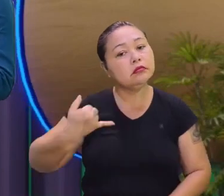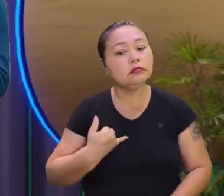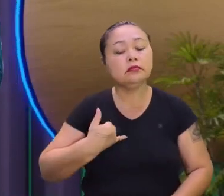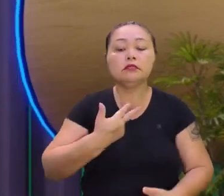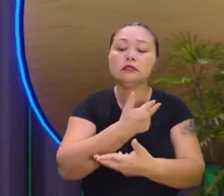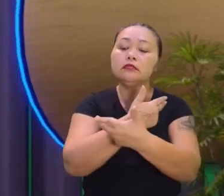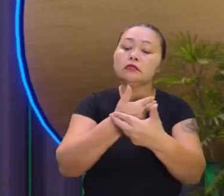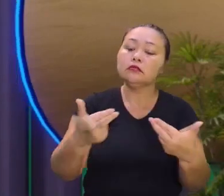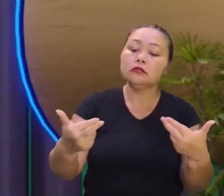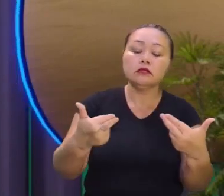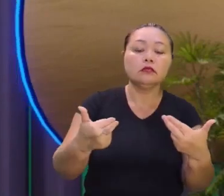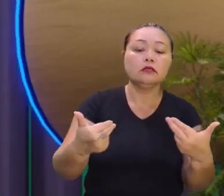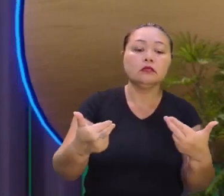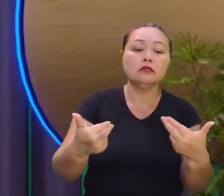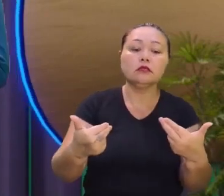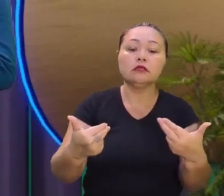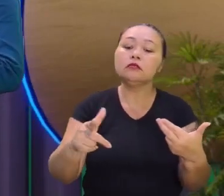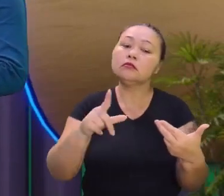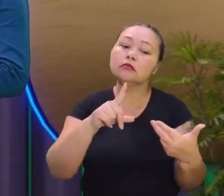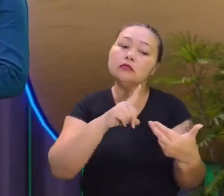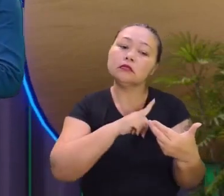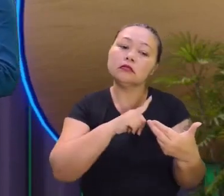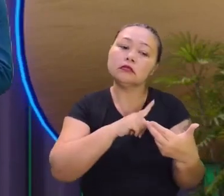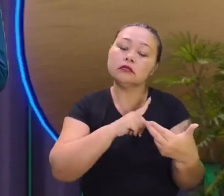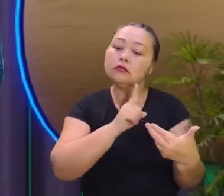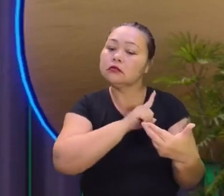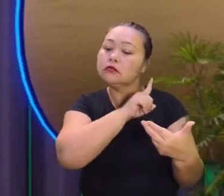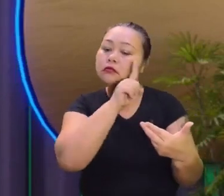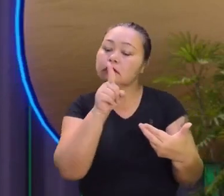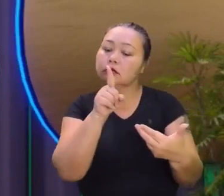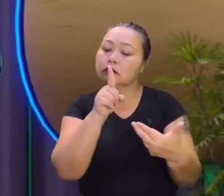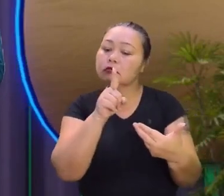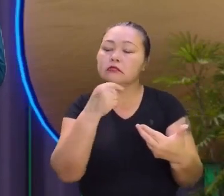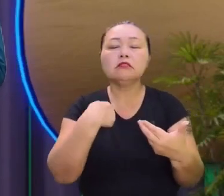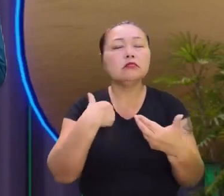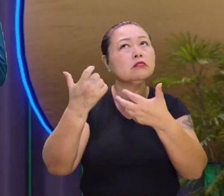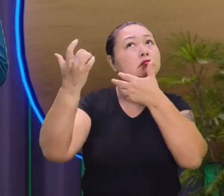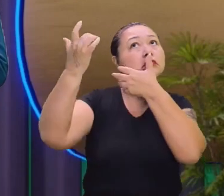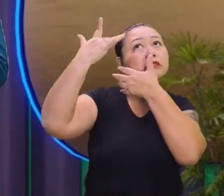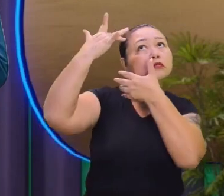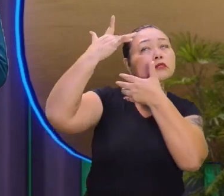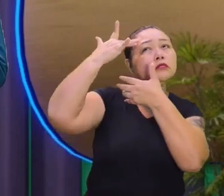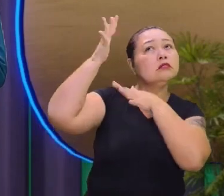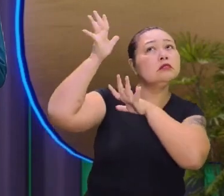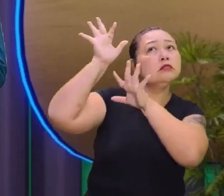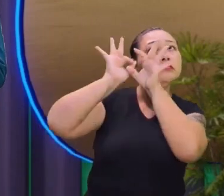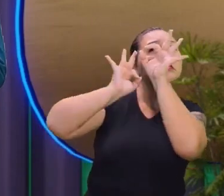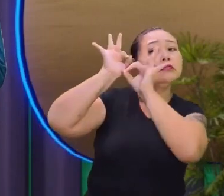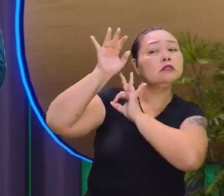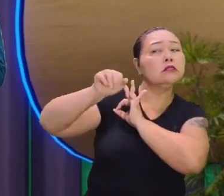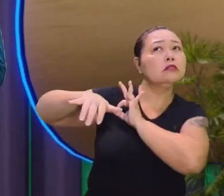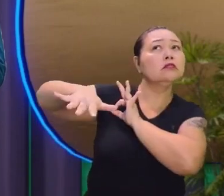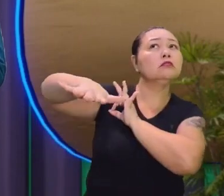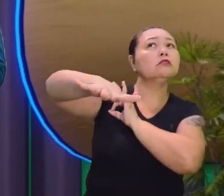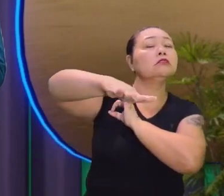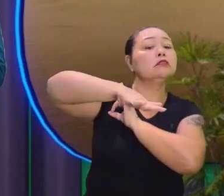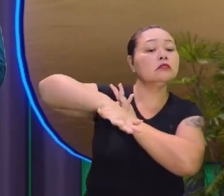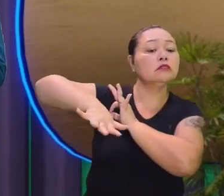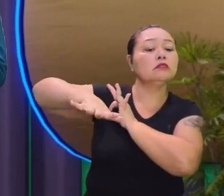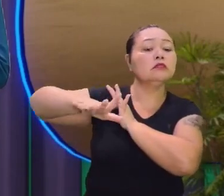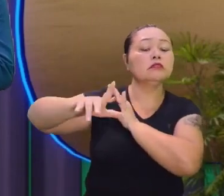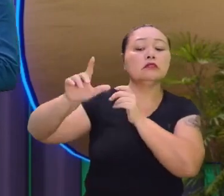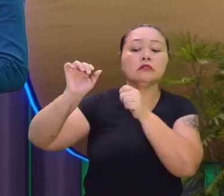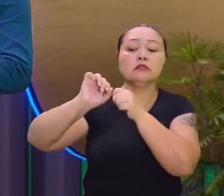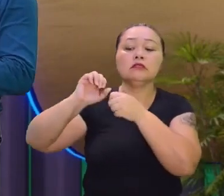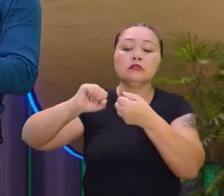seus recursos e ter essa questão lá na sua mente, lá no seu planejamento daquela área que é de